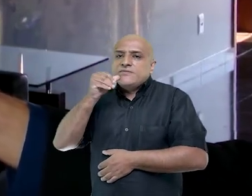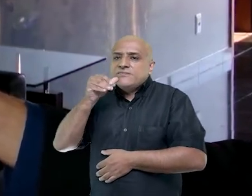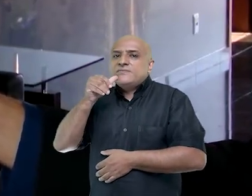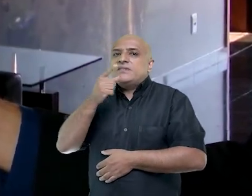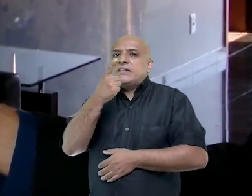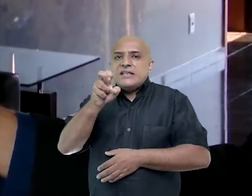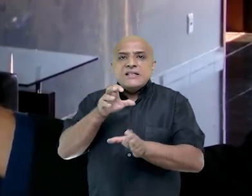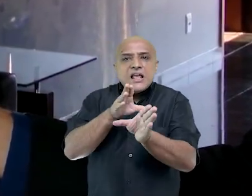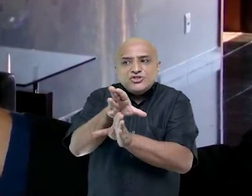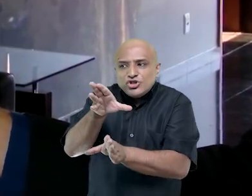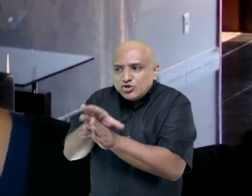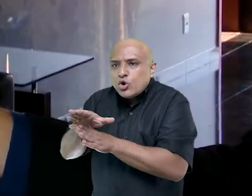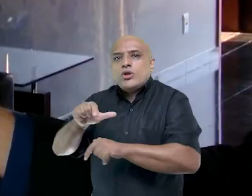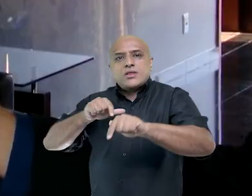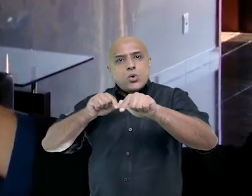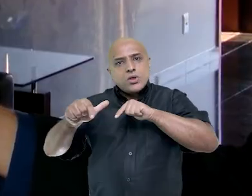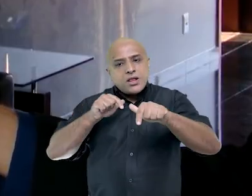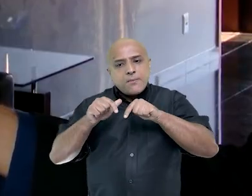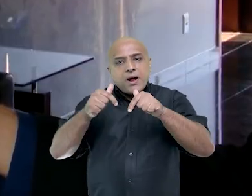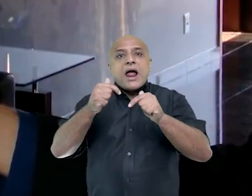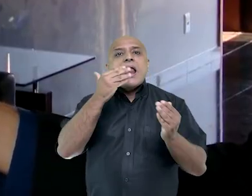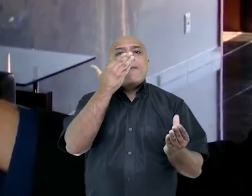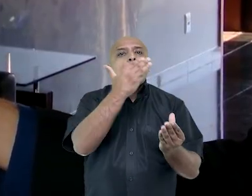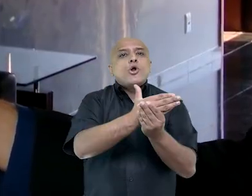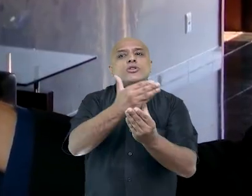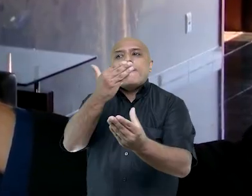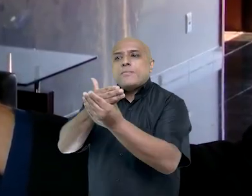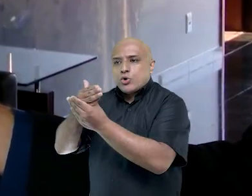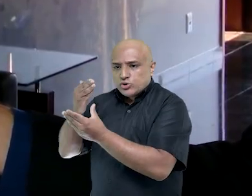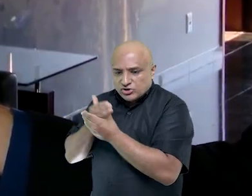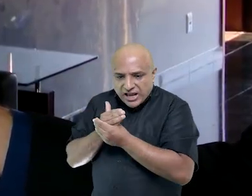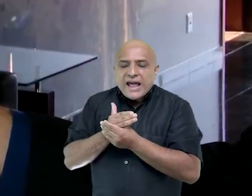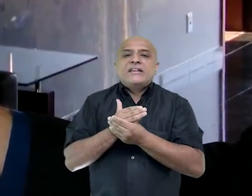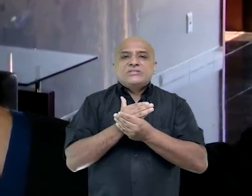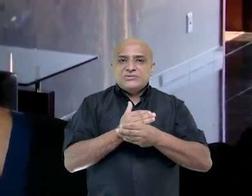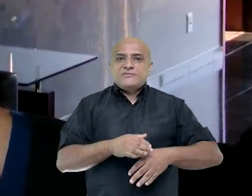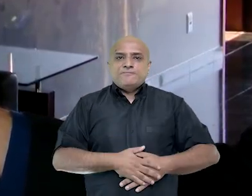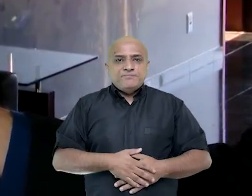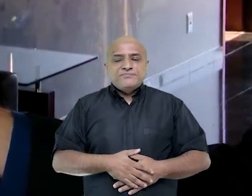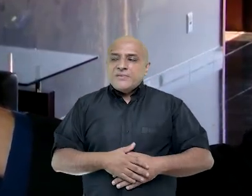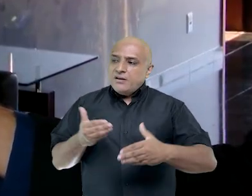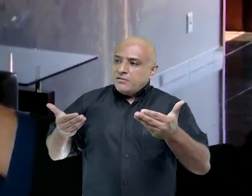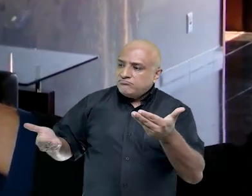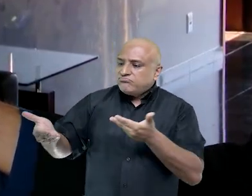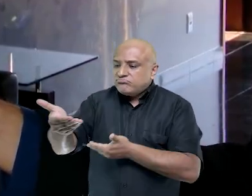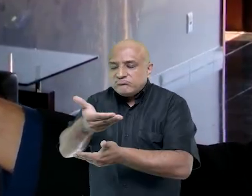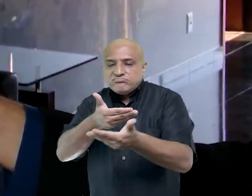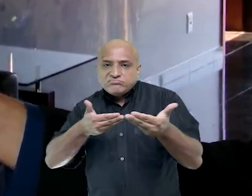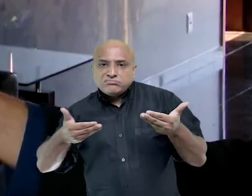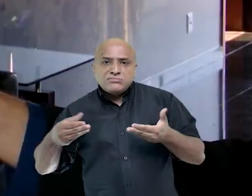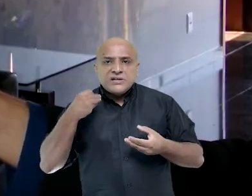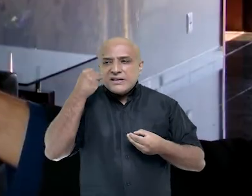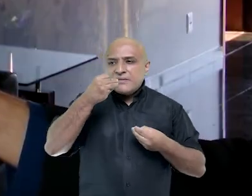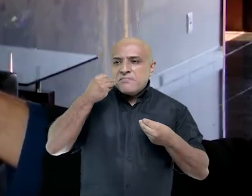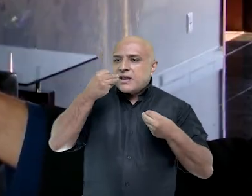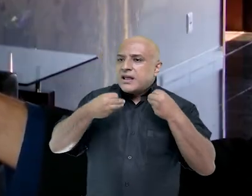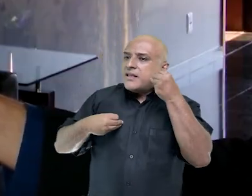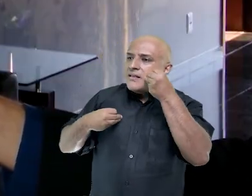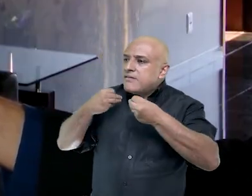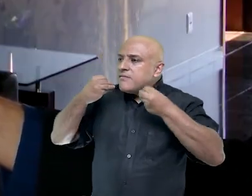assessores que estão trabalhando nesses processos e trocando experiências